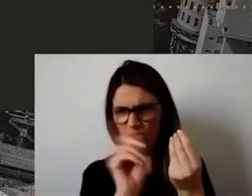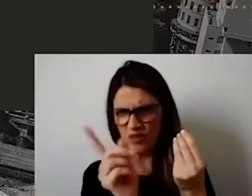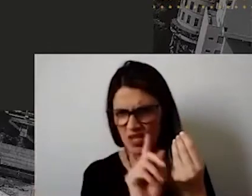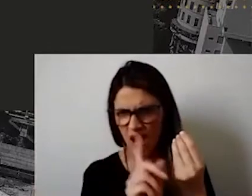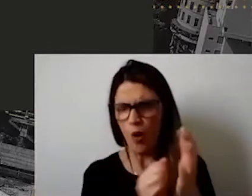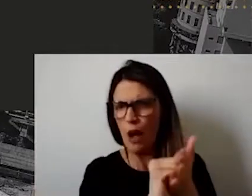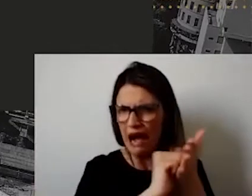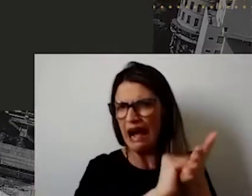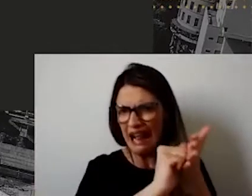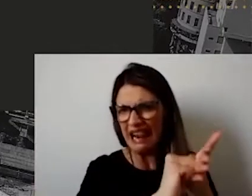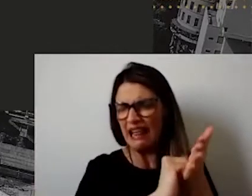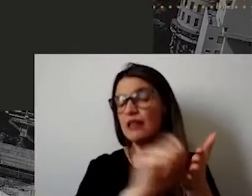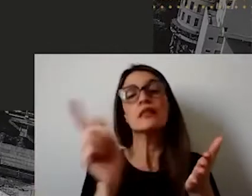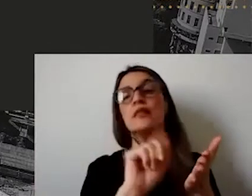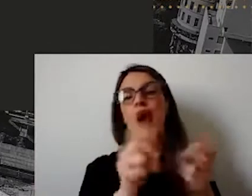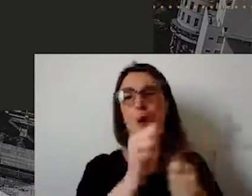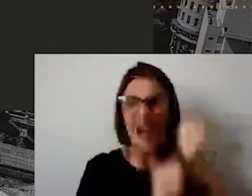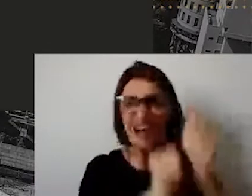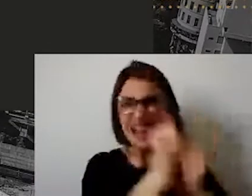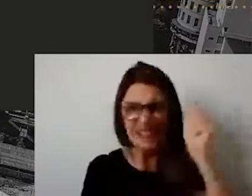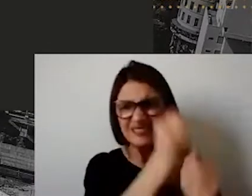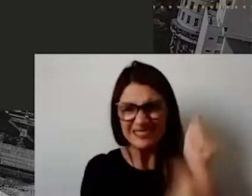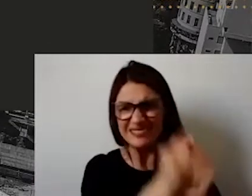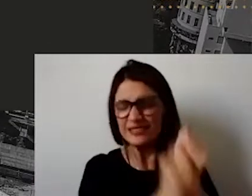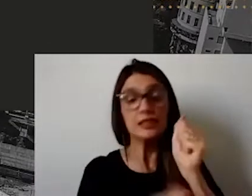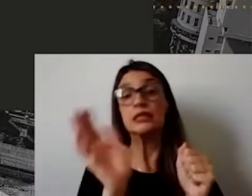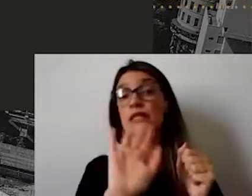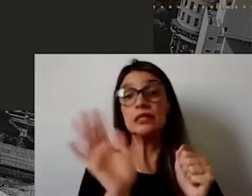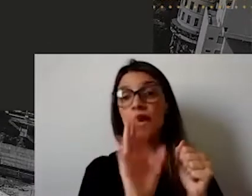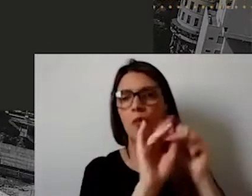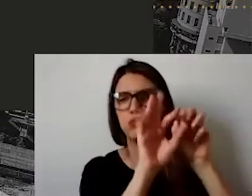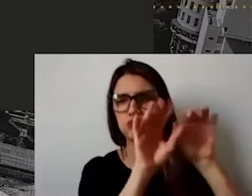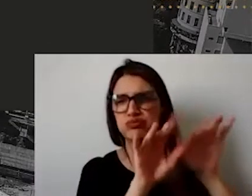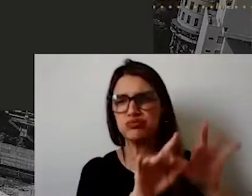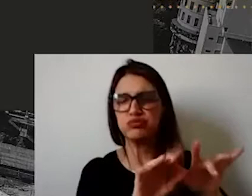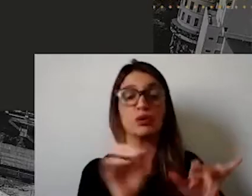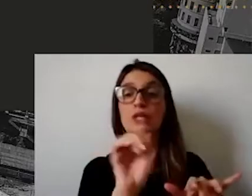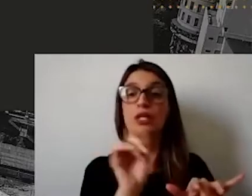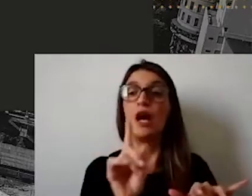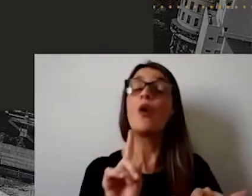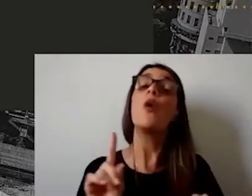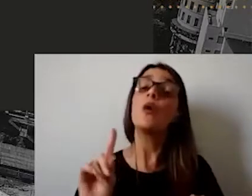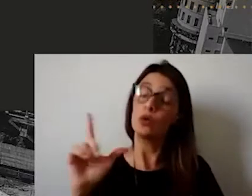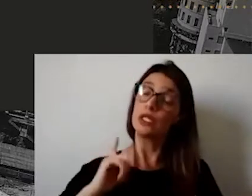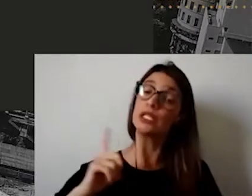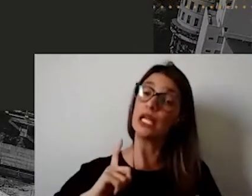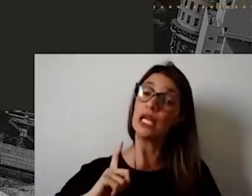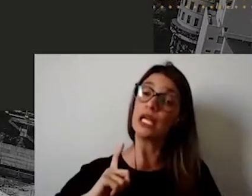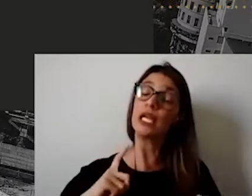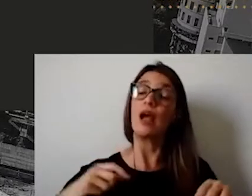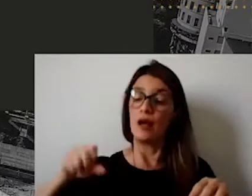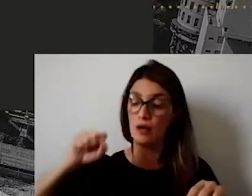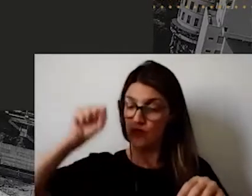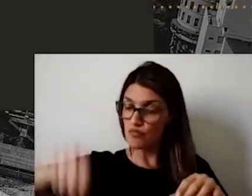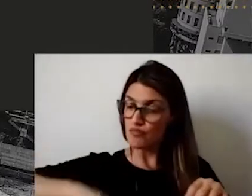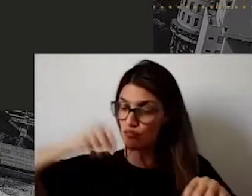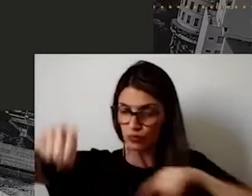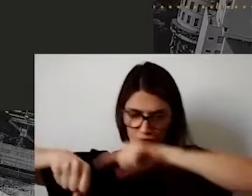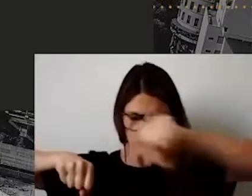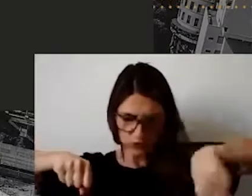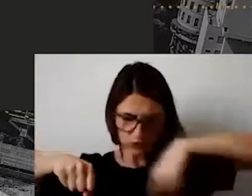mais prático. Então, esse foi um uso da gasolina. O segundo uso da gasolina é na emergência. Você está